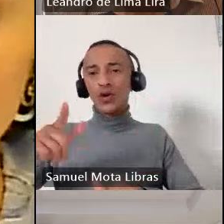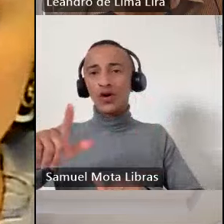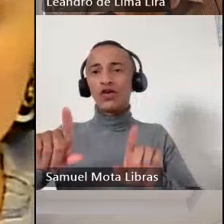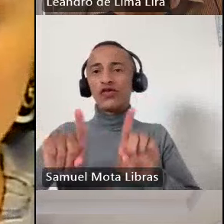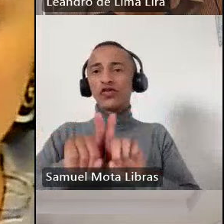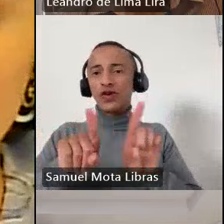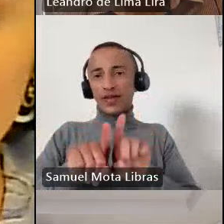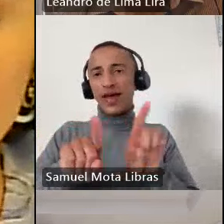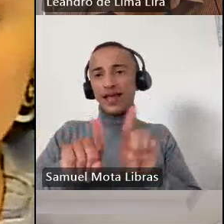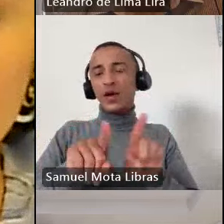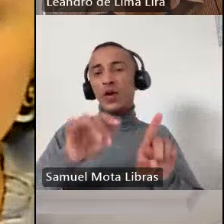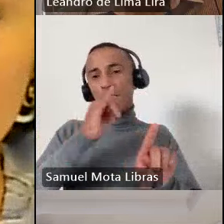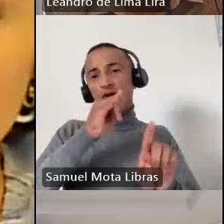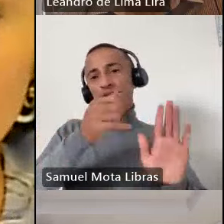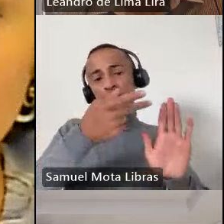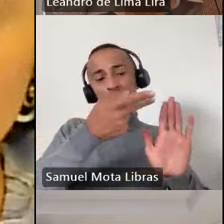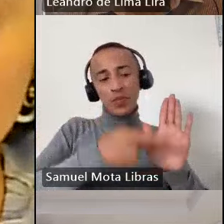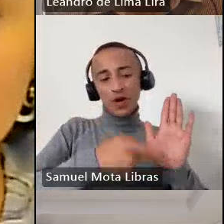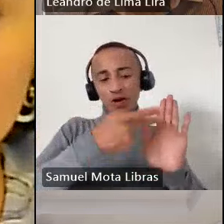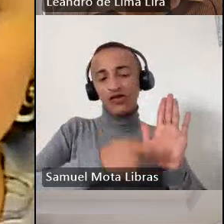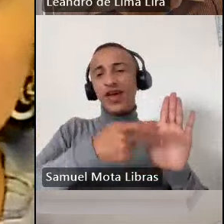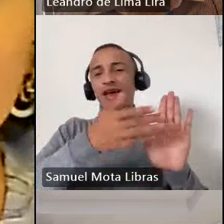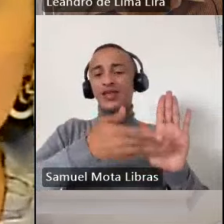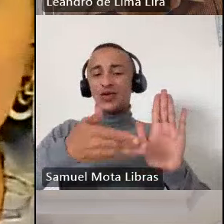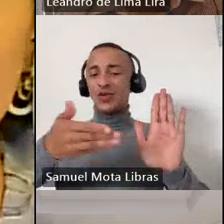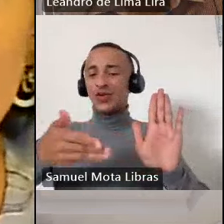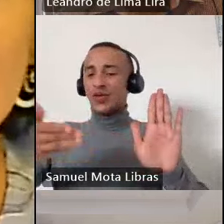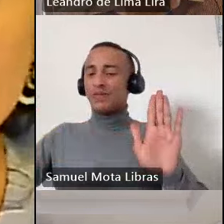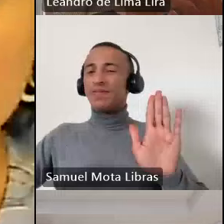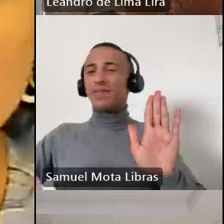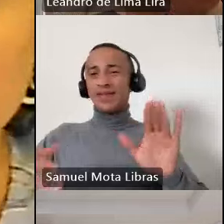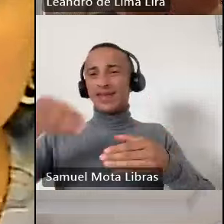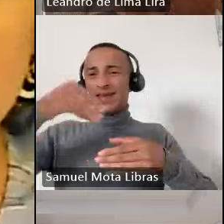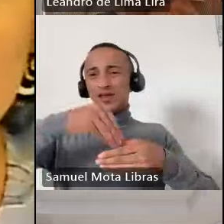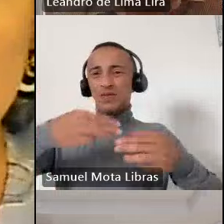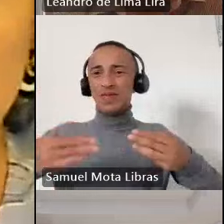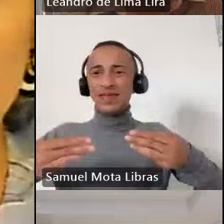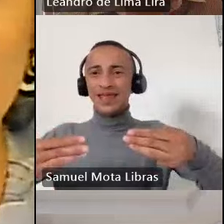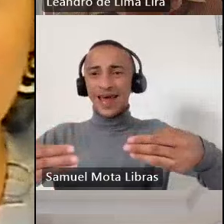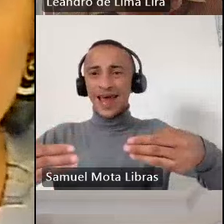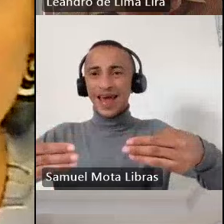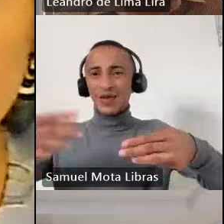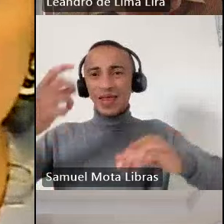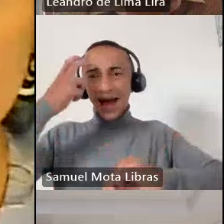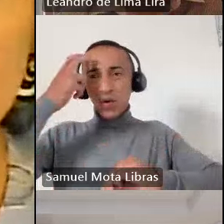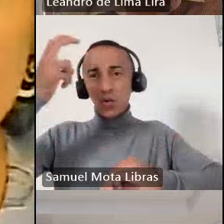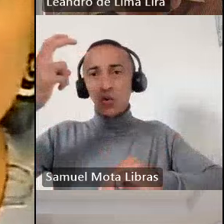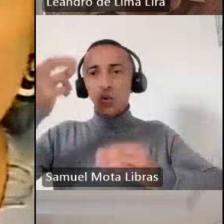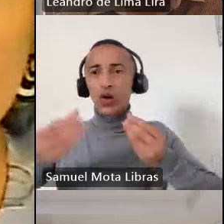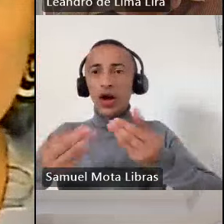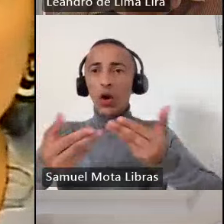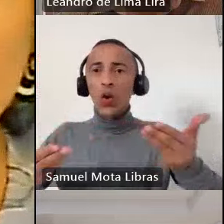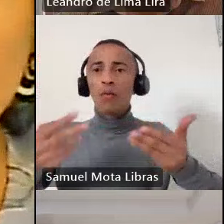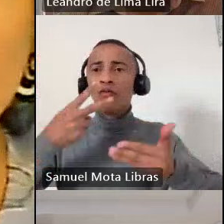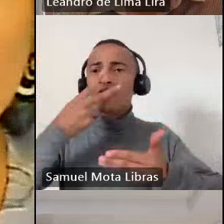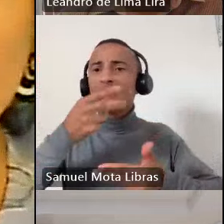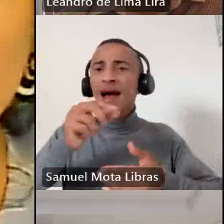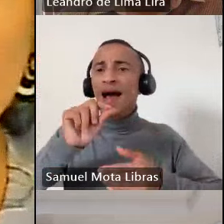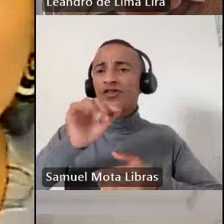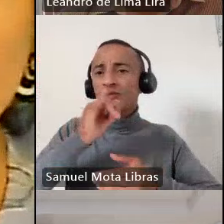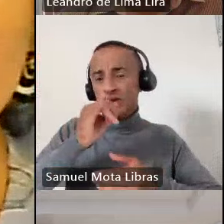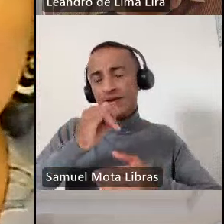do Ministério da como tem no ministério da cultura que são editais né e tal essa coisa como que você acha que